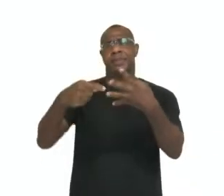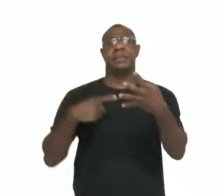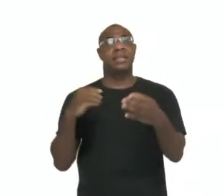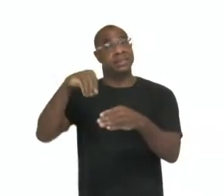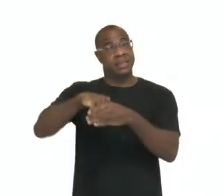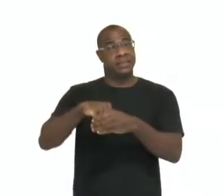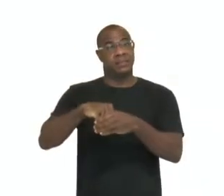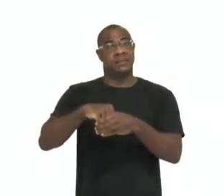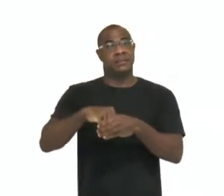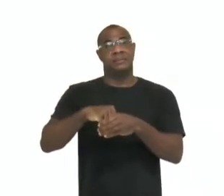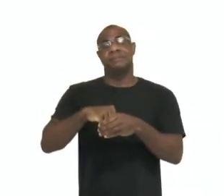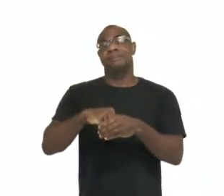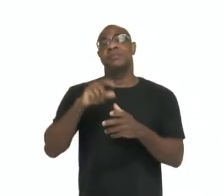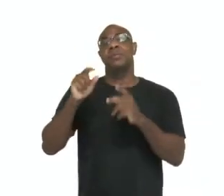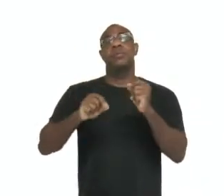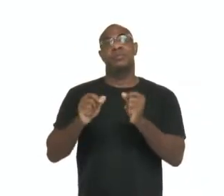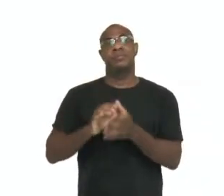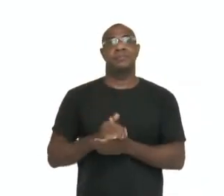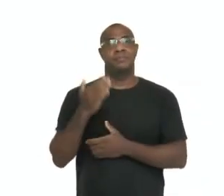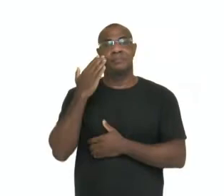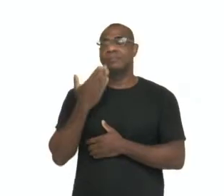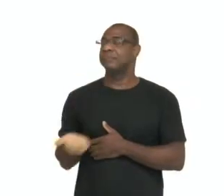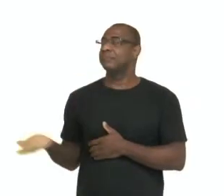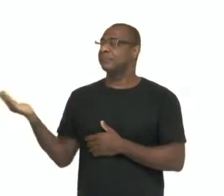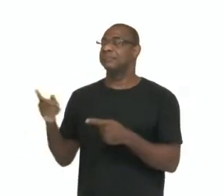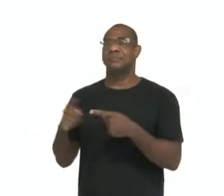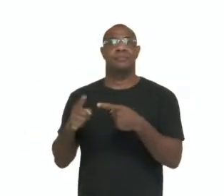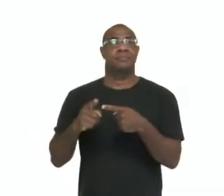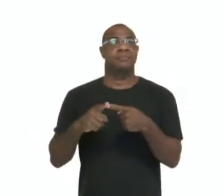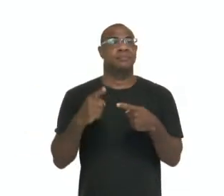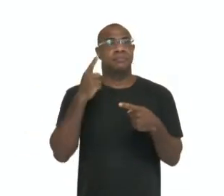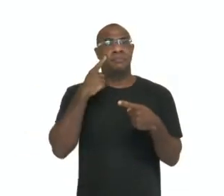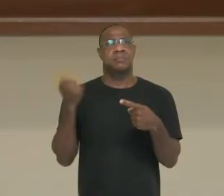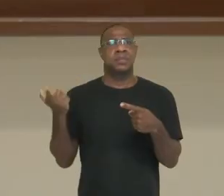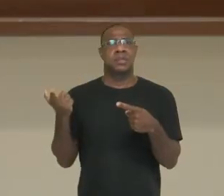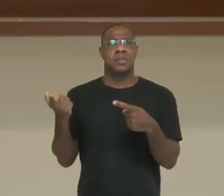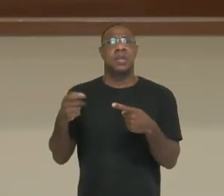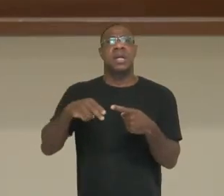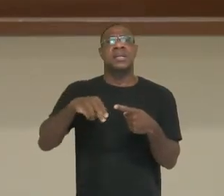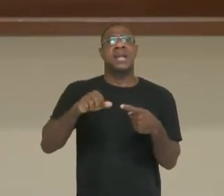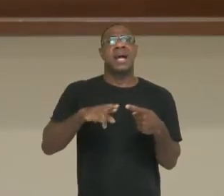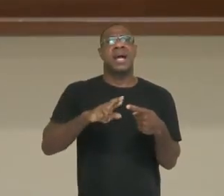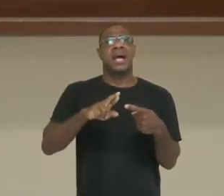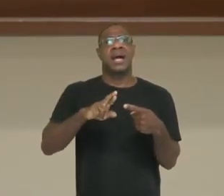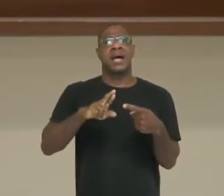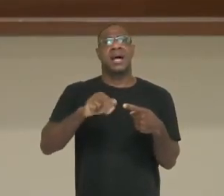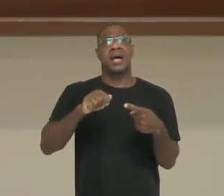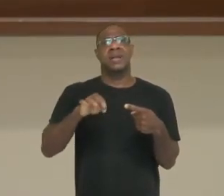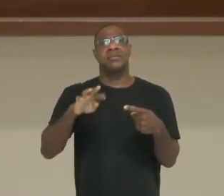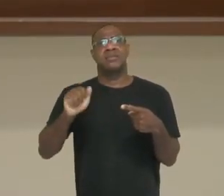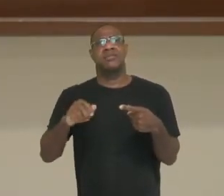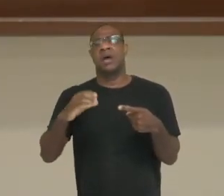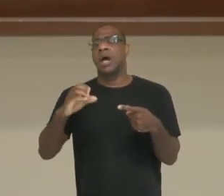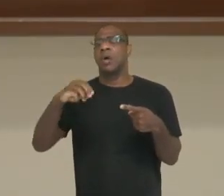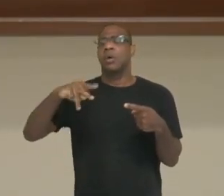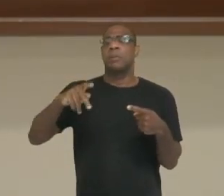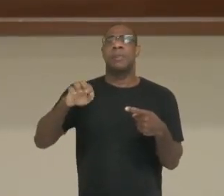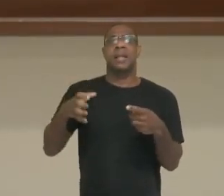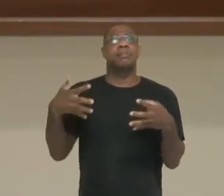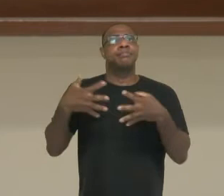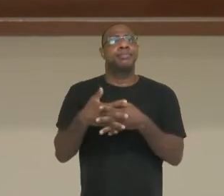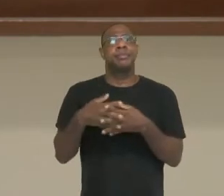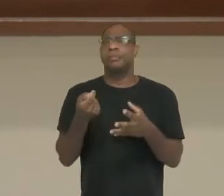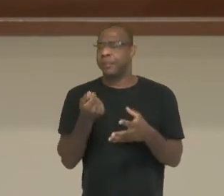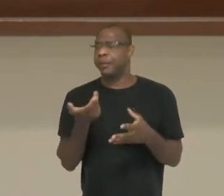narrativa são uma narrativa complexa e longa. Perceba, comparando com um conto,